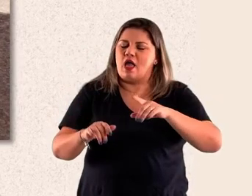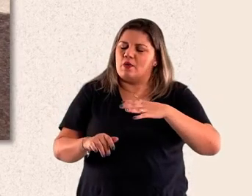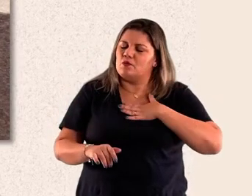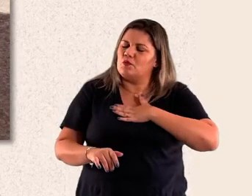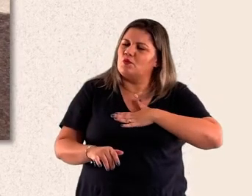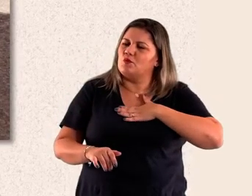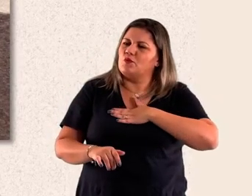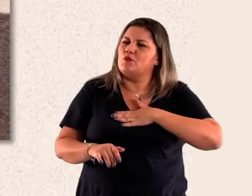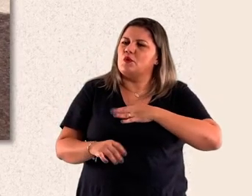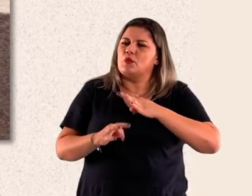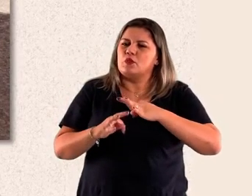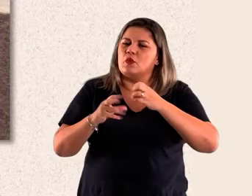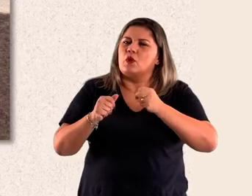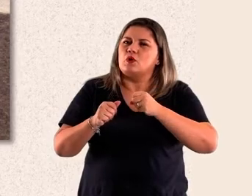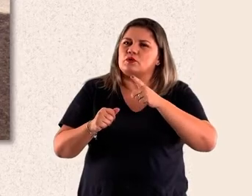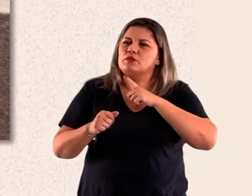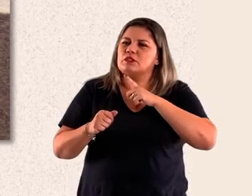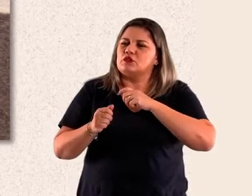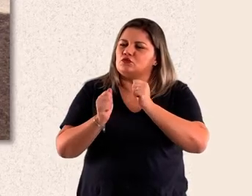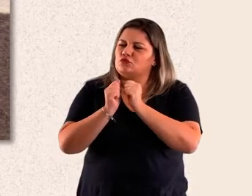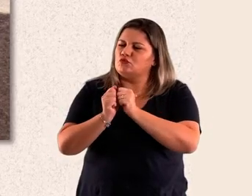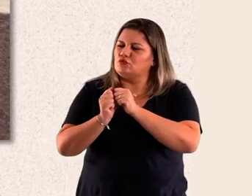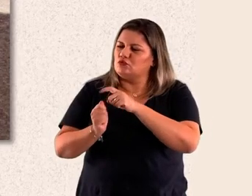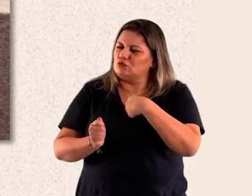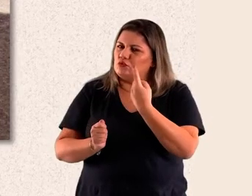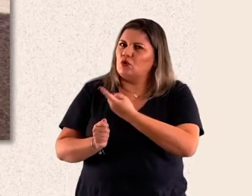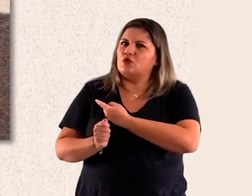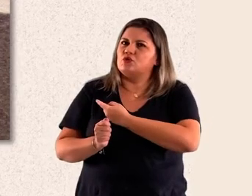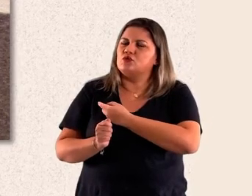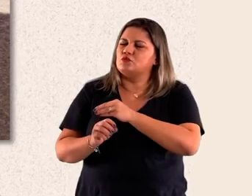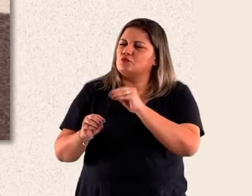para mim e acho que para todos tê-lo aqui conosco beijo